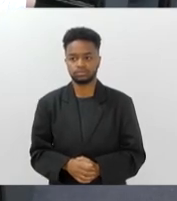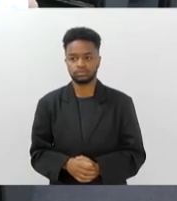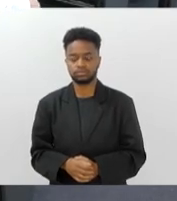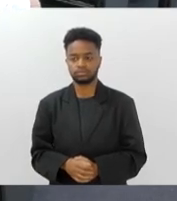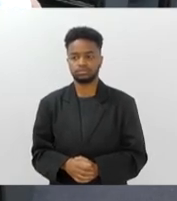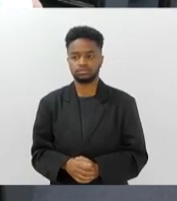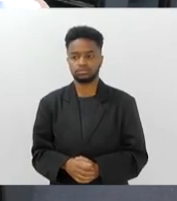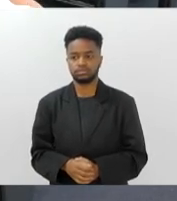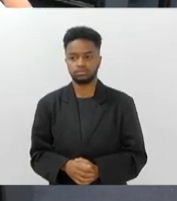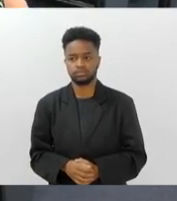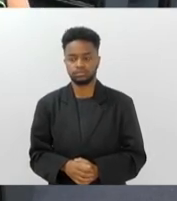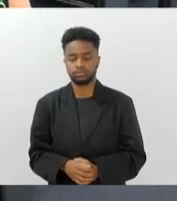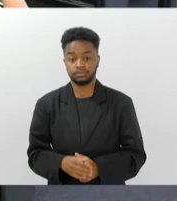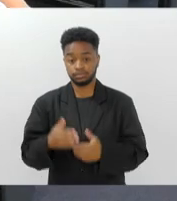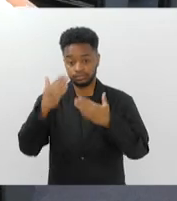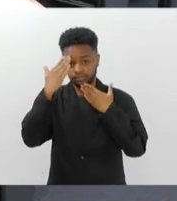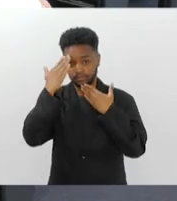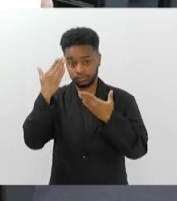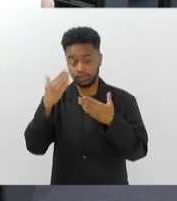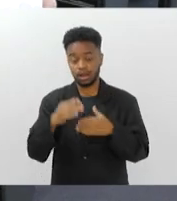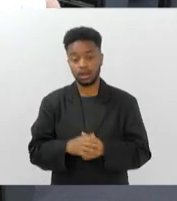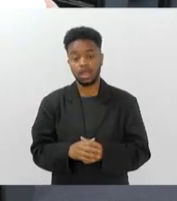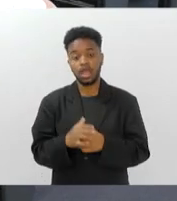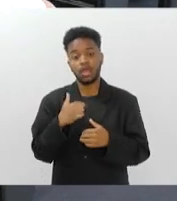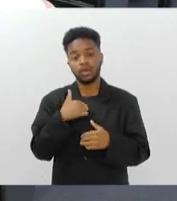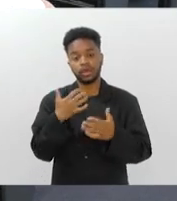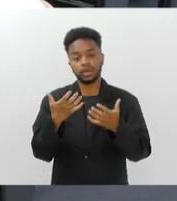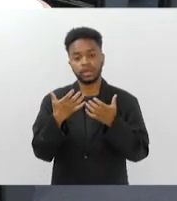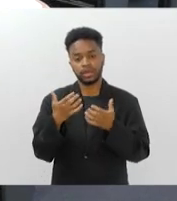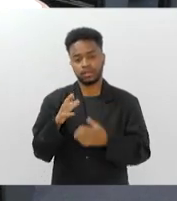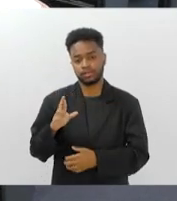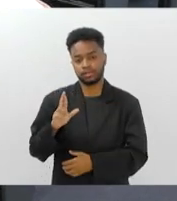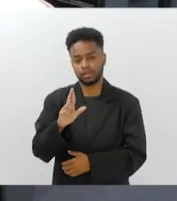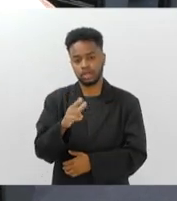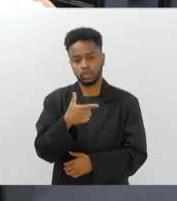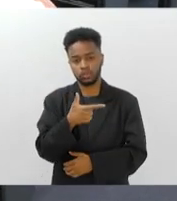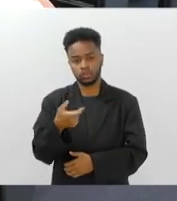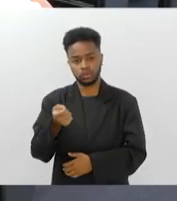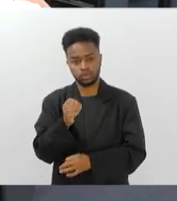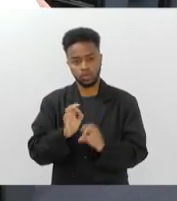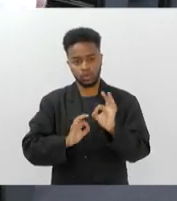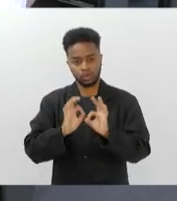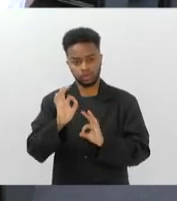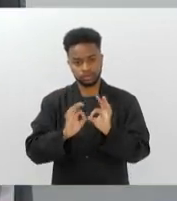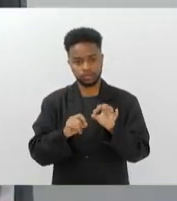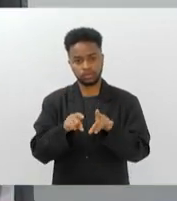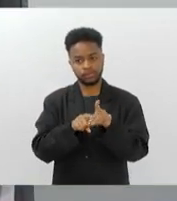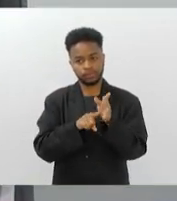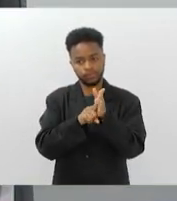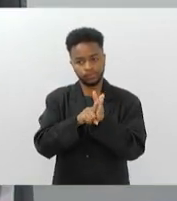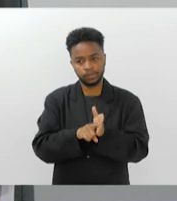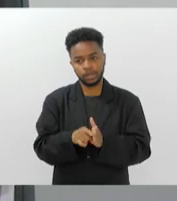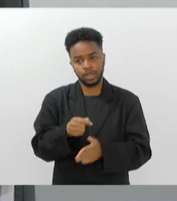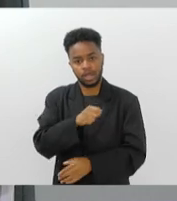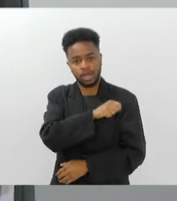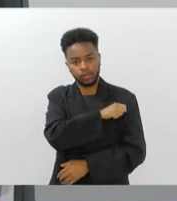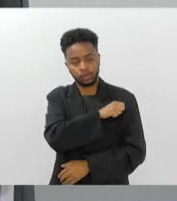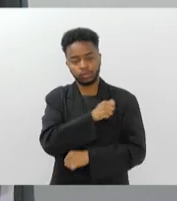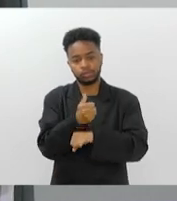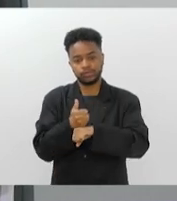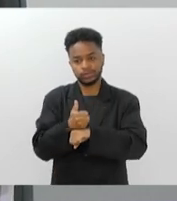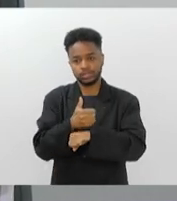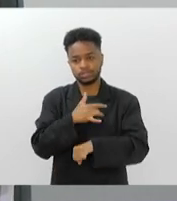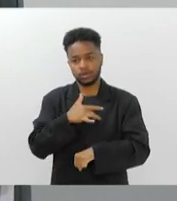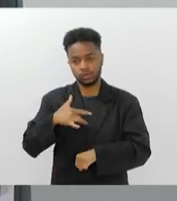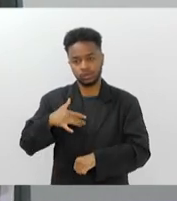do obrigada então gostaria de em nome aqui das 200 organizações pesquisadores estudantes Profissionais de Saúde